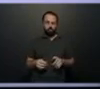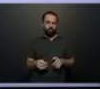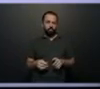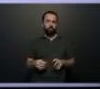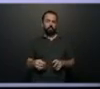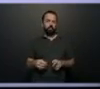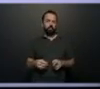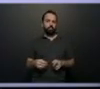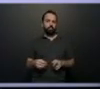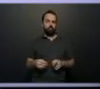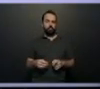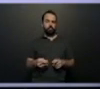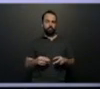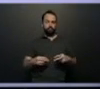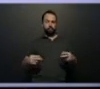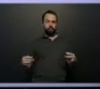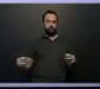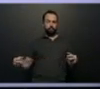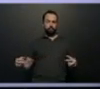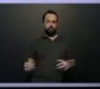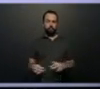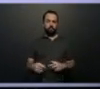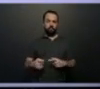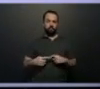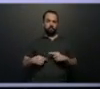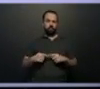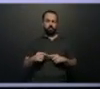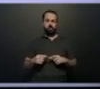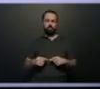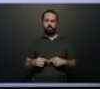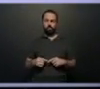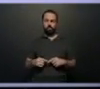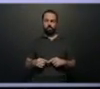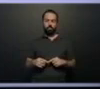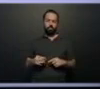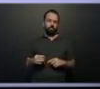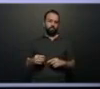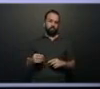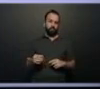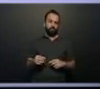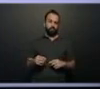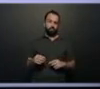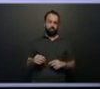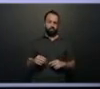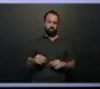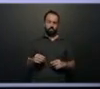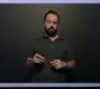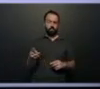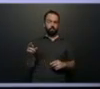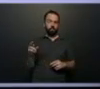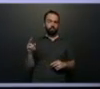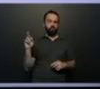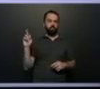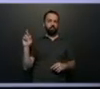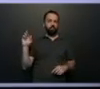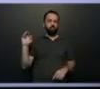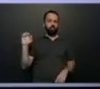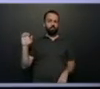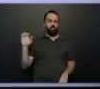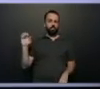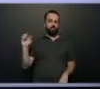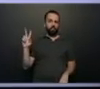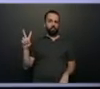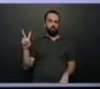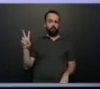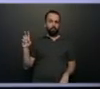Revolução Industrial, que teve início lá no século XVIII. Iniciou uma mudança muito grande no